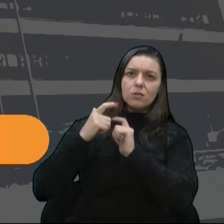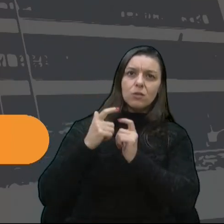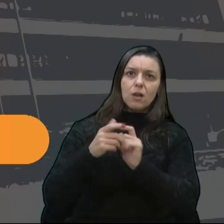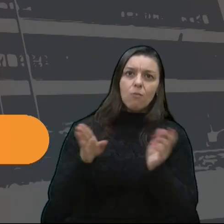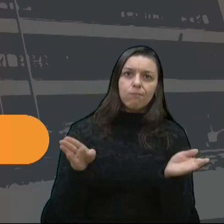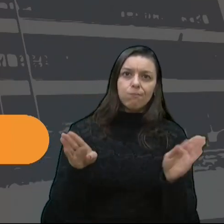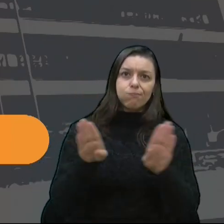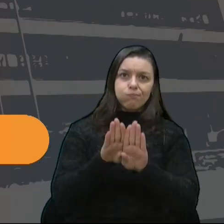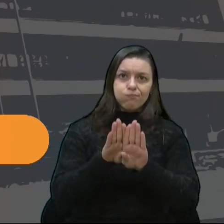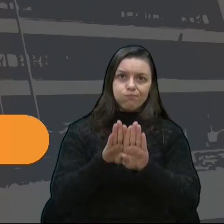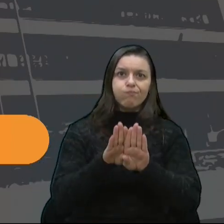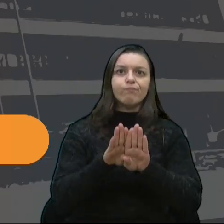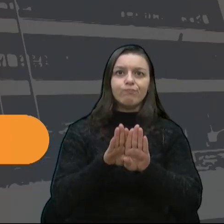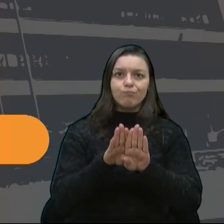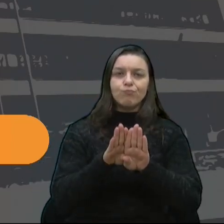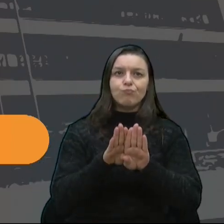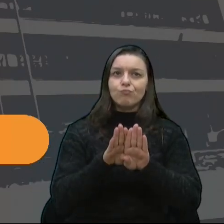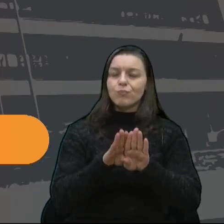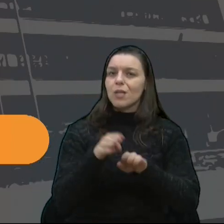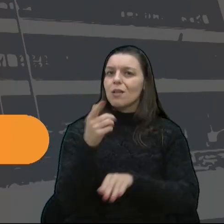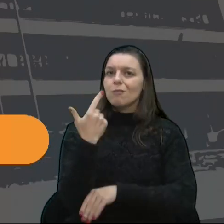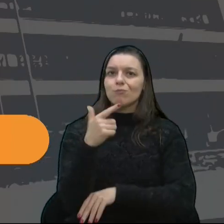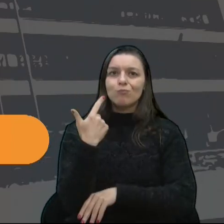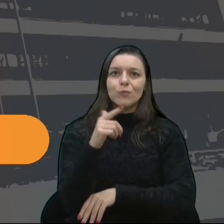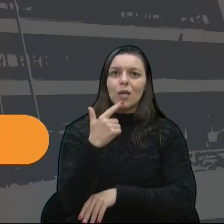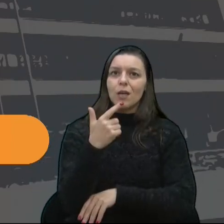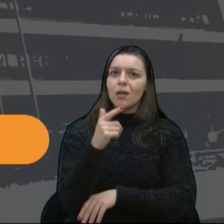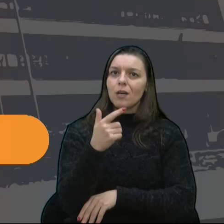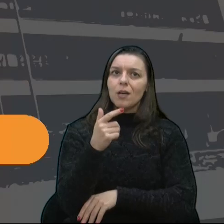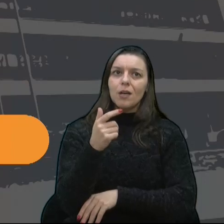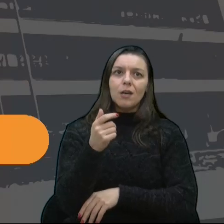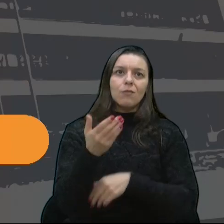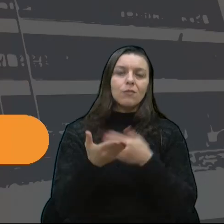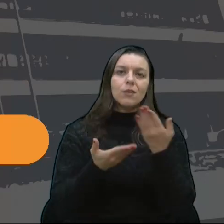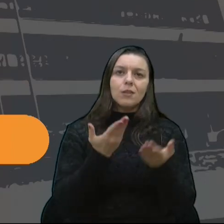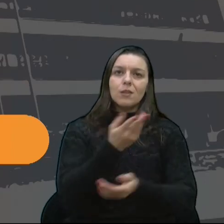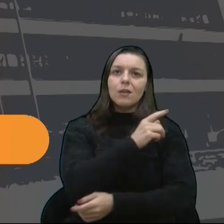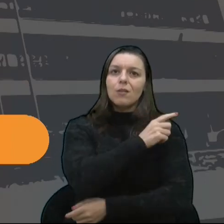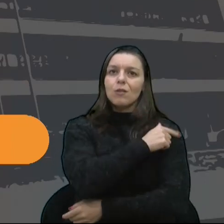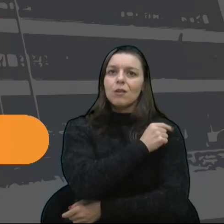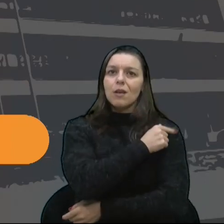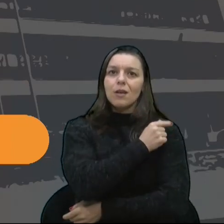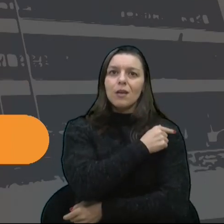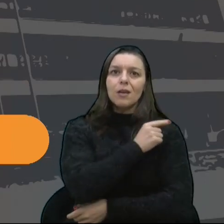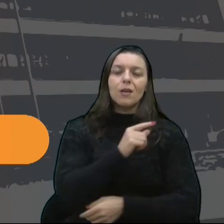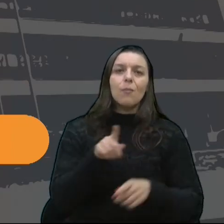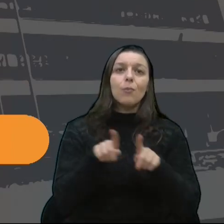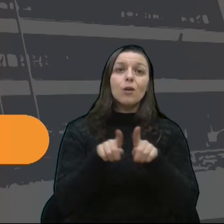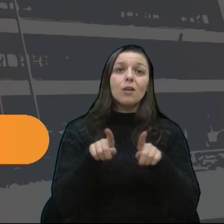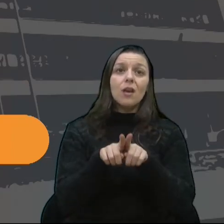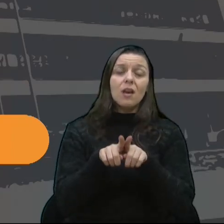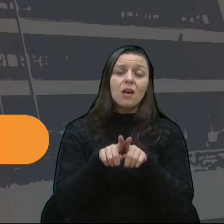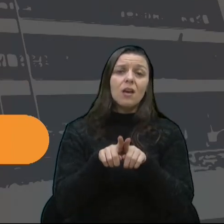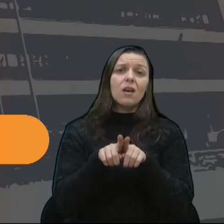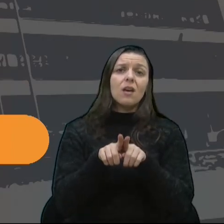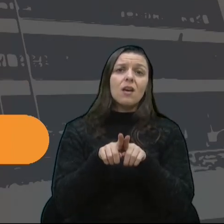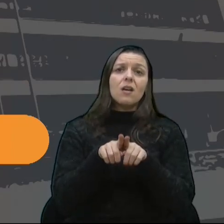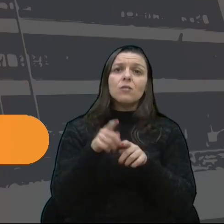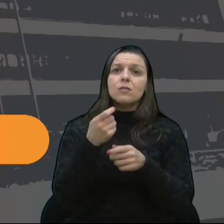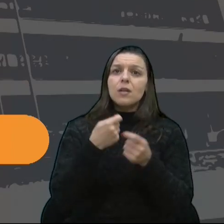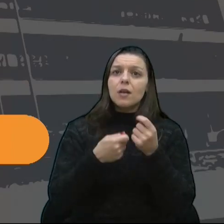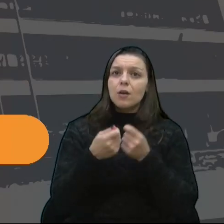suas portas e ficar sem atender os seus clientes, surgiram muitas oportunidades de negócio, como ela relatou,